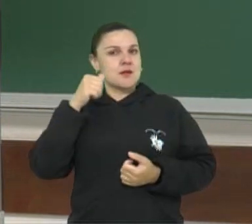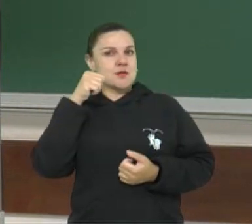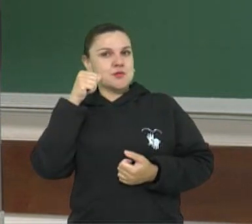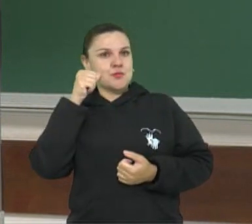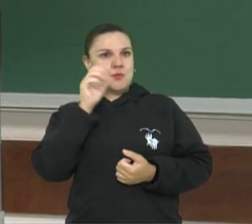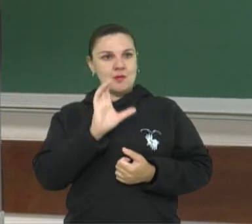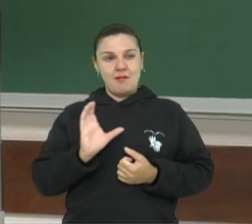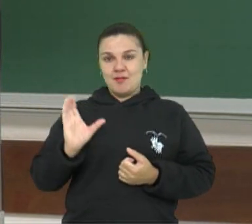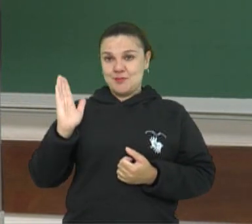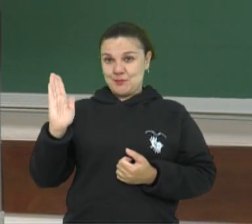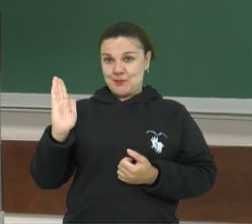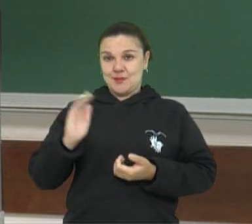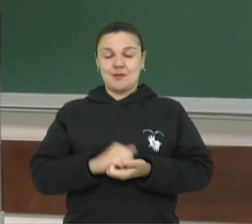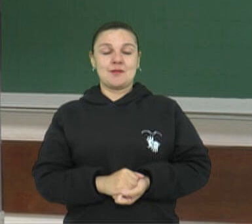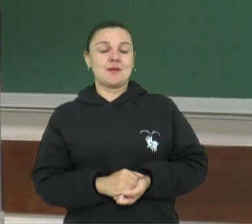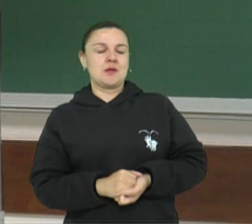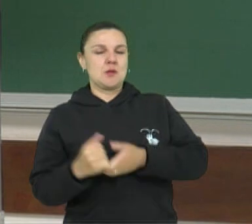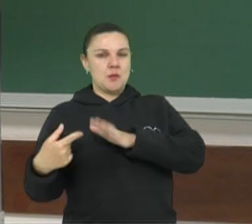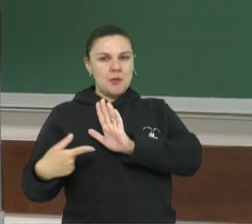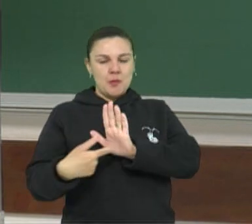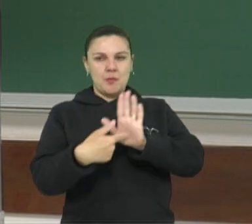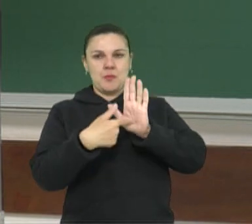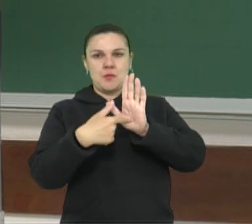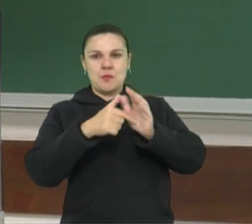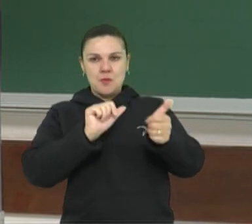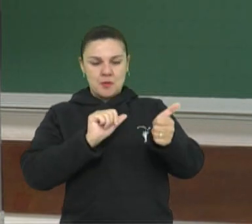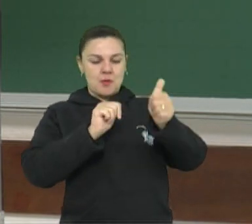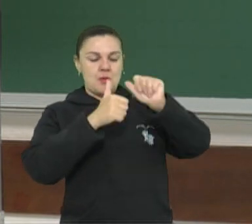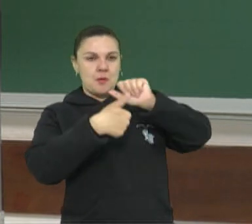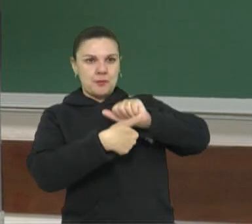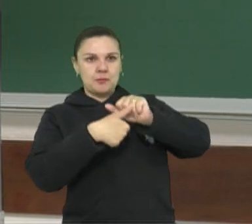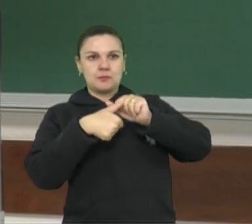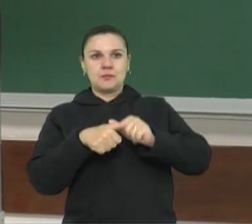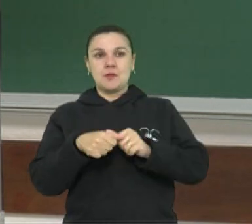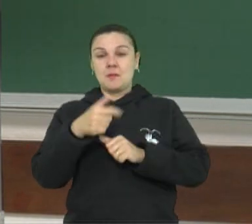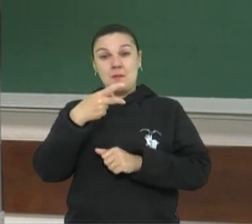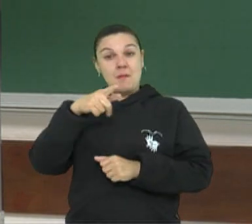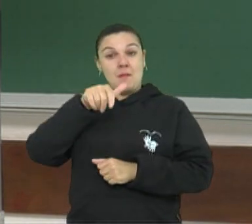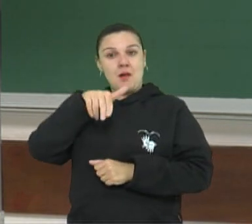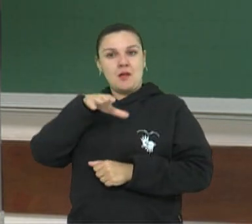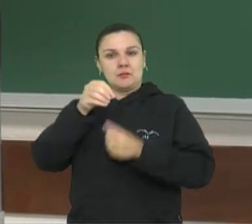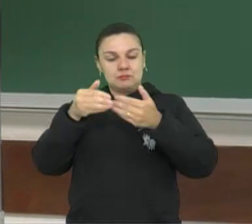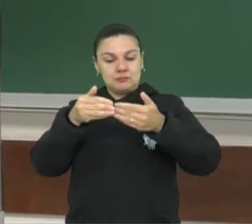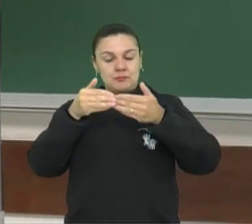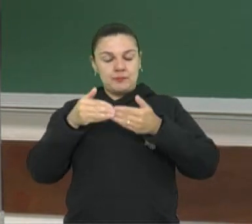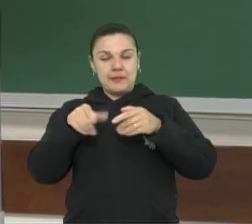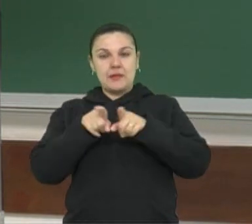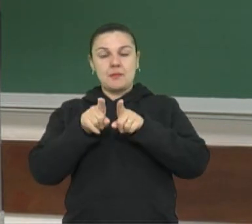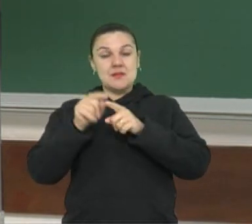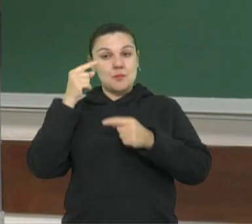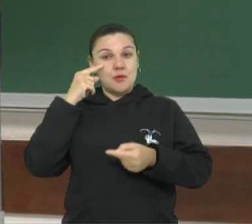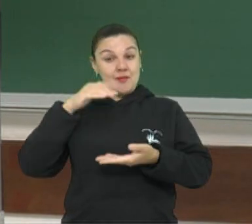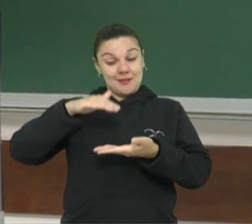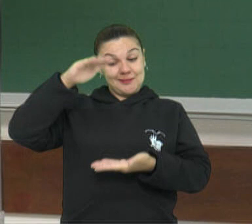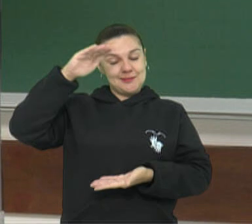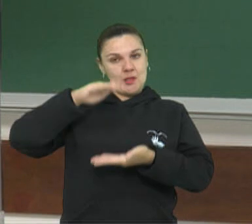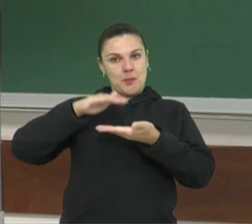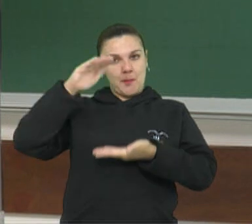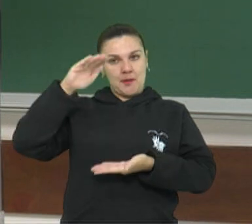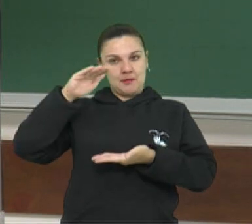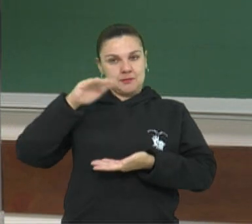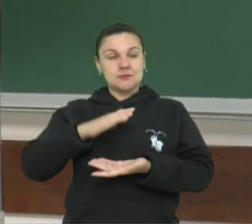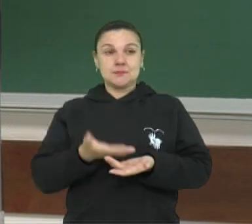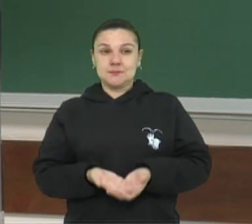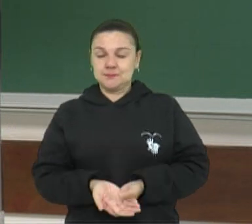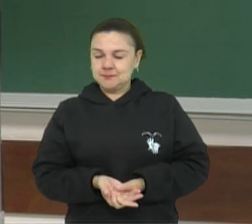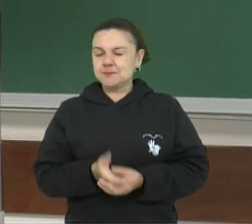no canto, né? Representando ali uma mudança de plano, né? Principalmente pelo tamanho delas, né? Mostra uma graduação